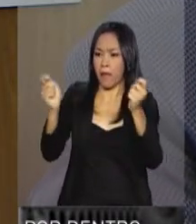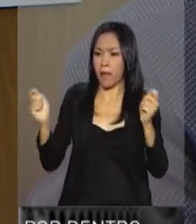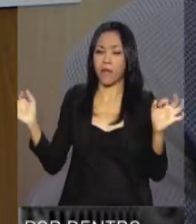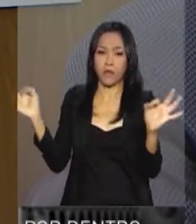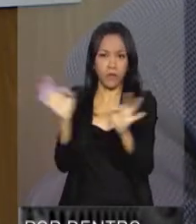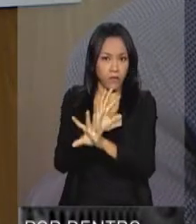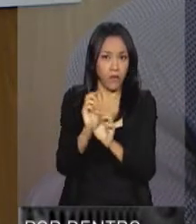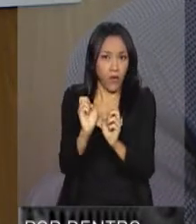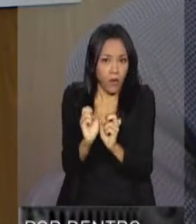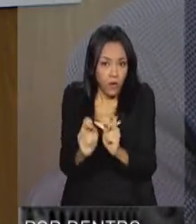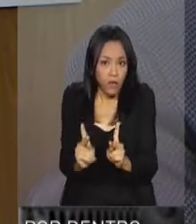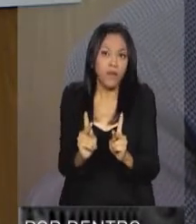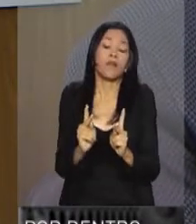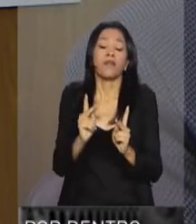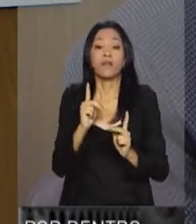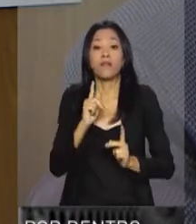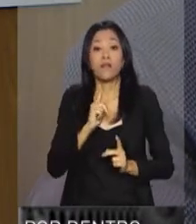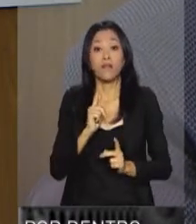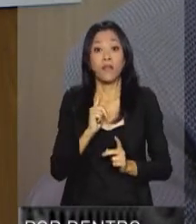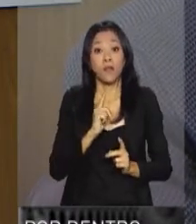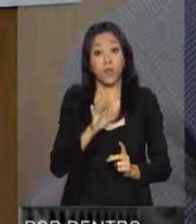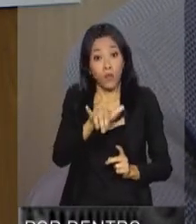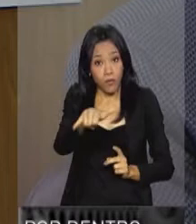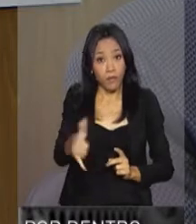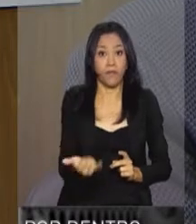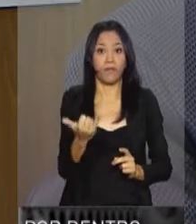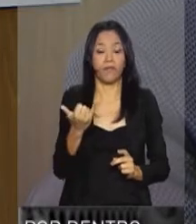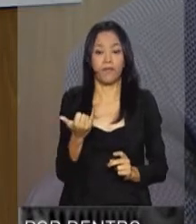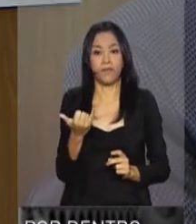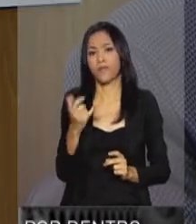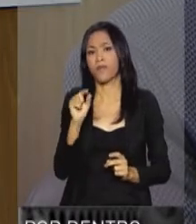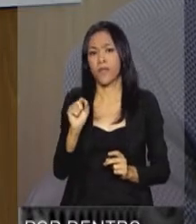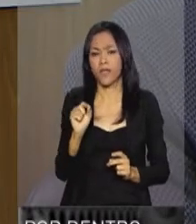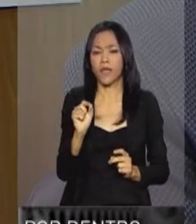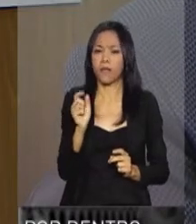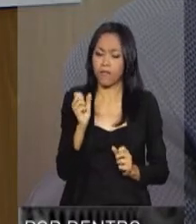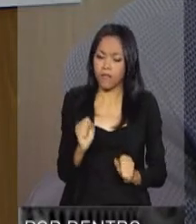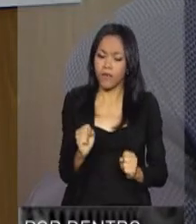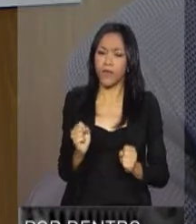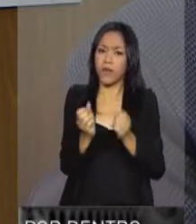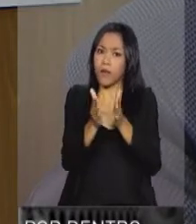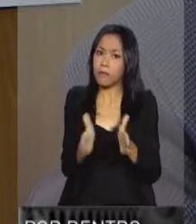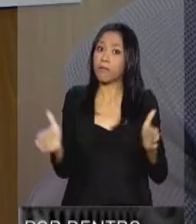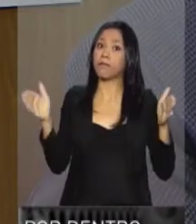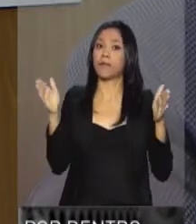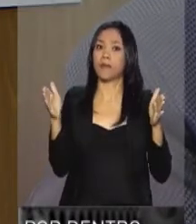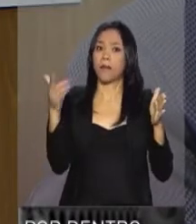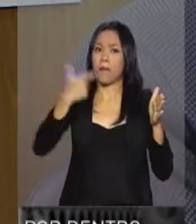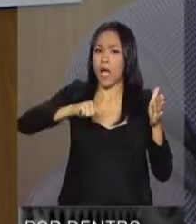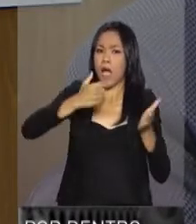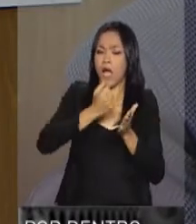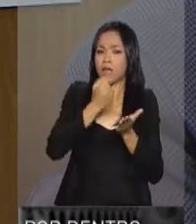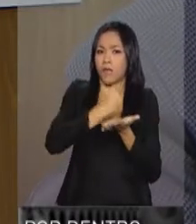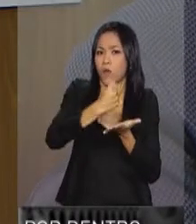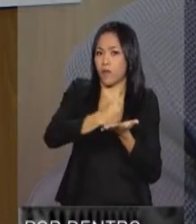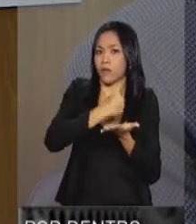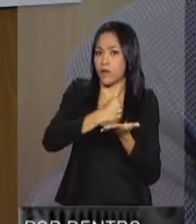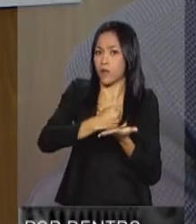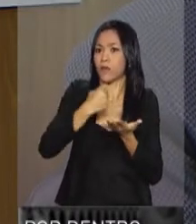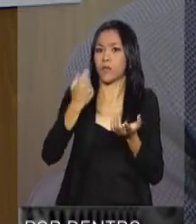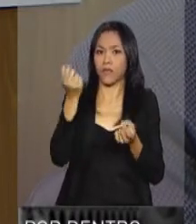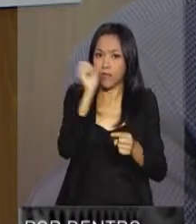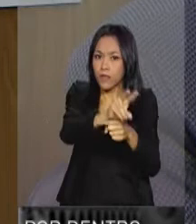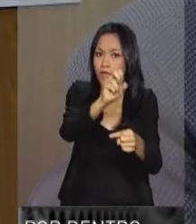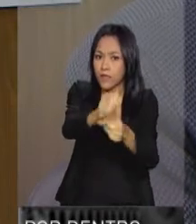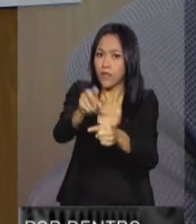nós temos aí um ganho grande oportunidade de poder ampliar este programa em contratações gerando emprego promovendo